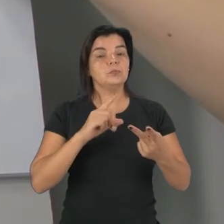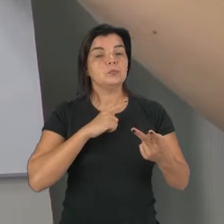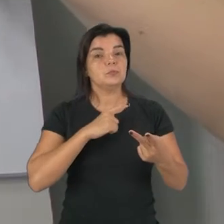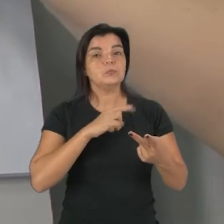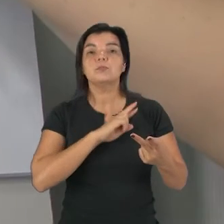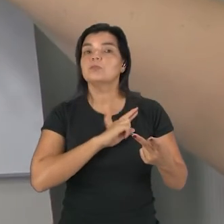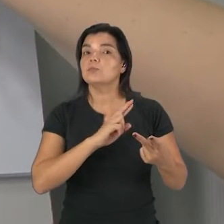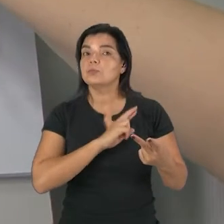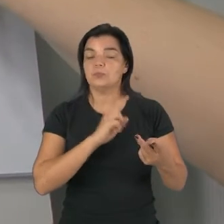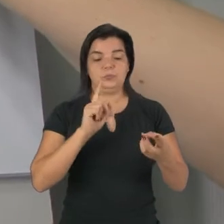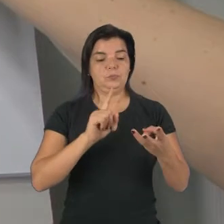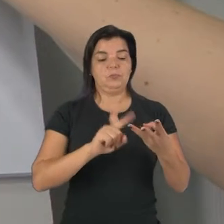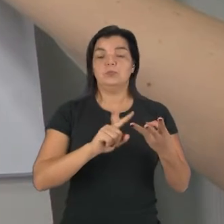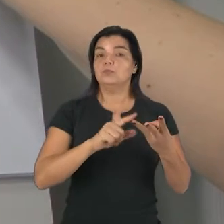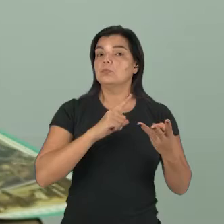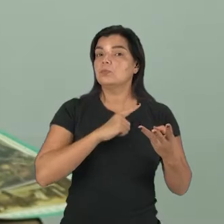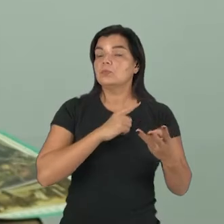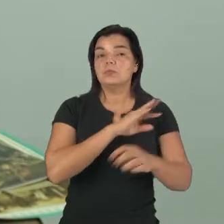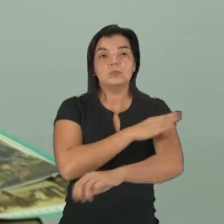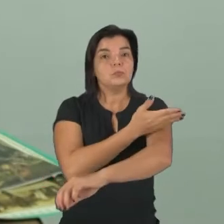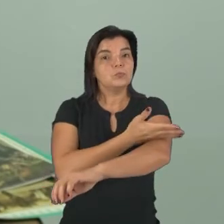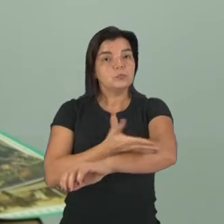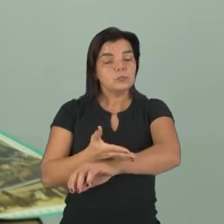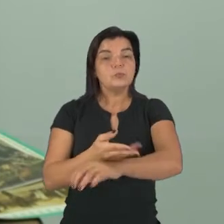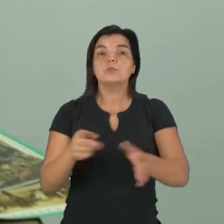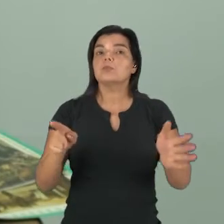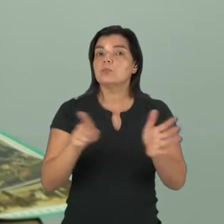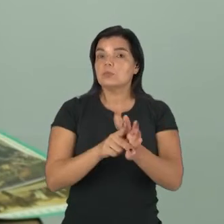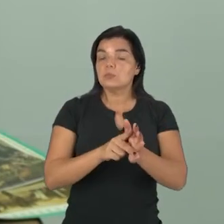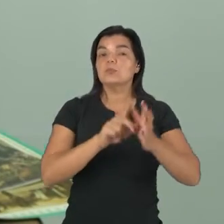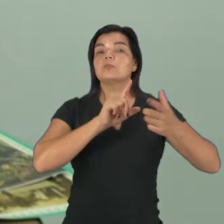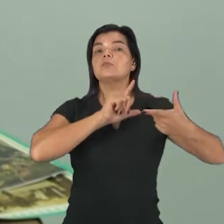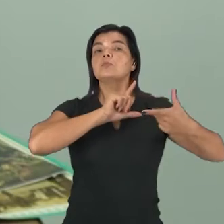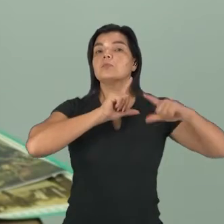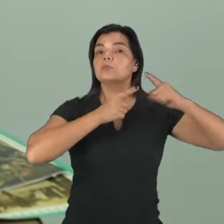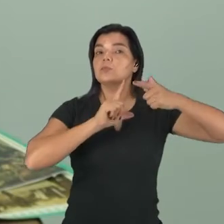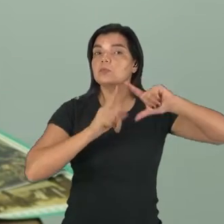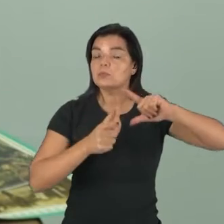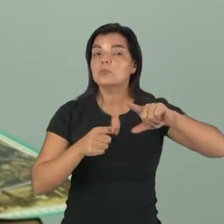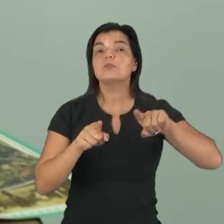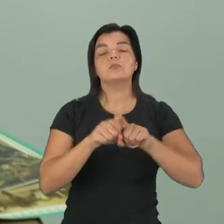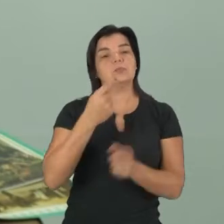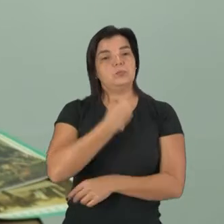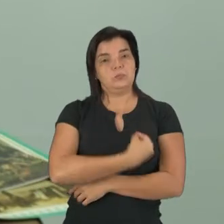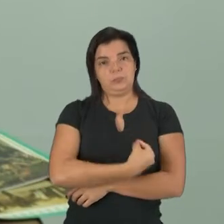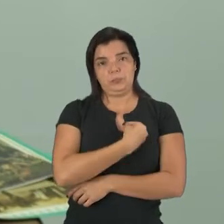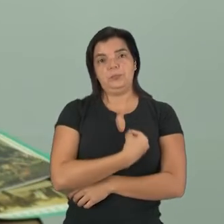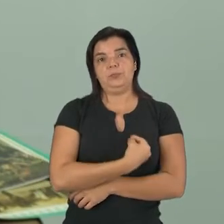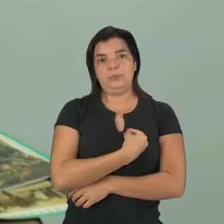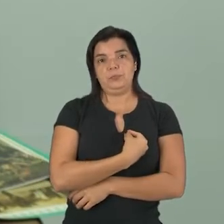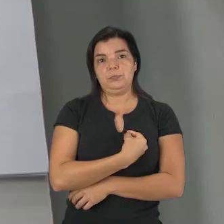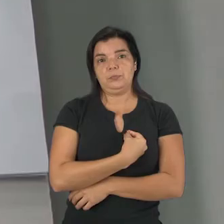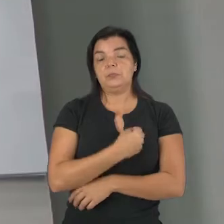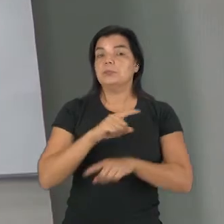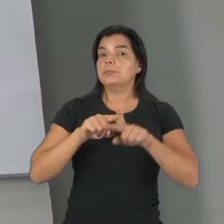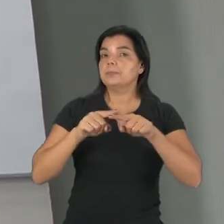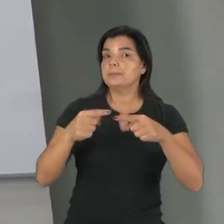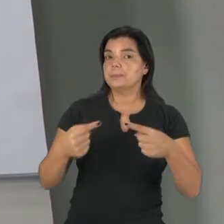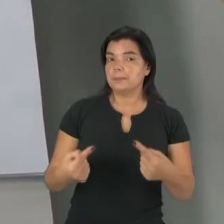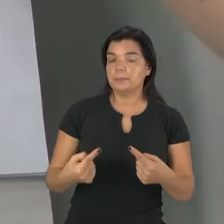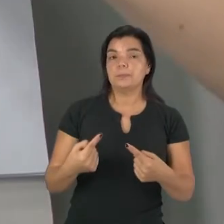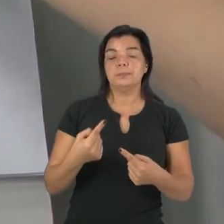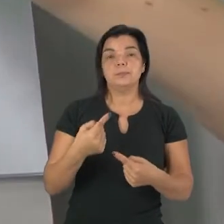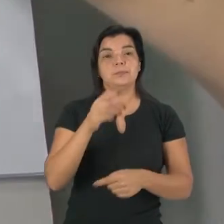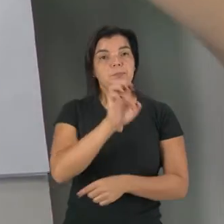religião, eles tinham os seus costumes, eles tinham as suas próprias tradições. E eles habitavam aqui. Porém,